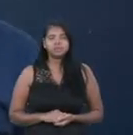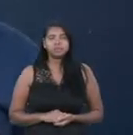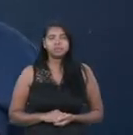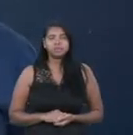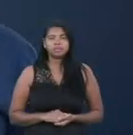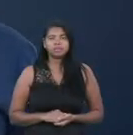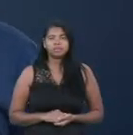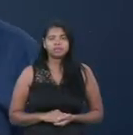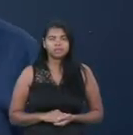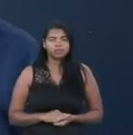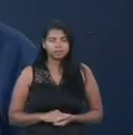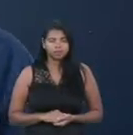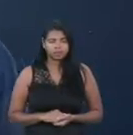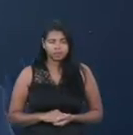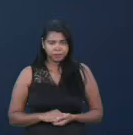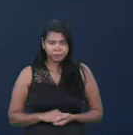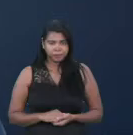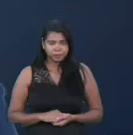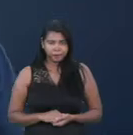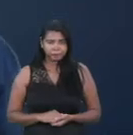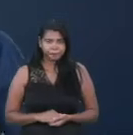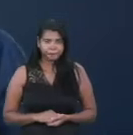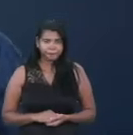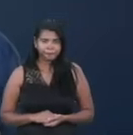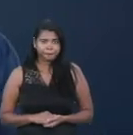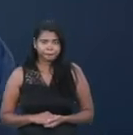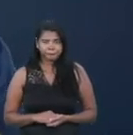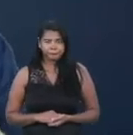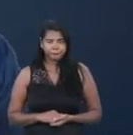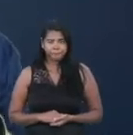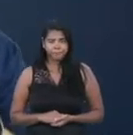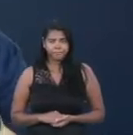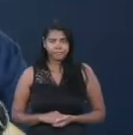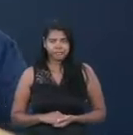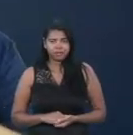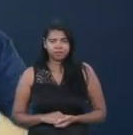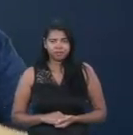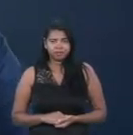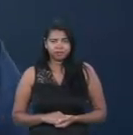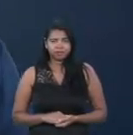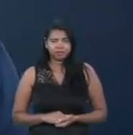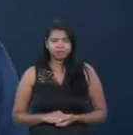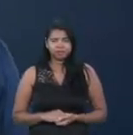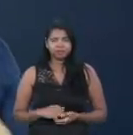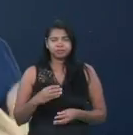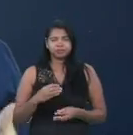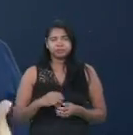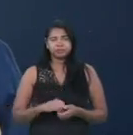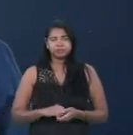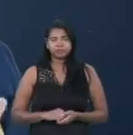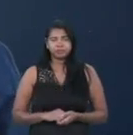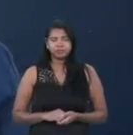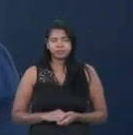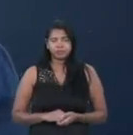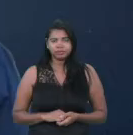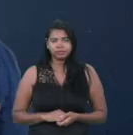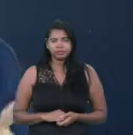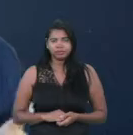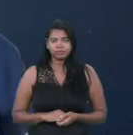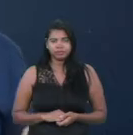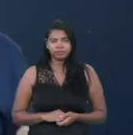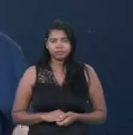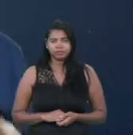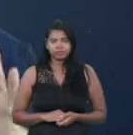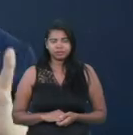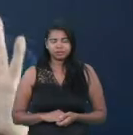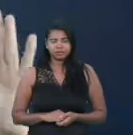velocidade dividida pelo raio. O que vai acontecer é que você agora pode igualar ou isolar uma dessas letras, de maneira que você não precisa sair decorando